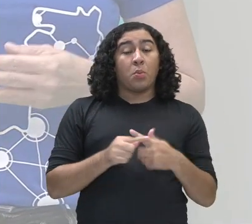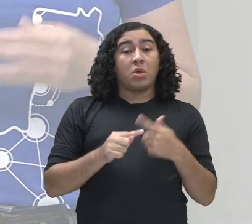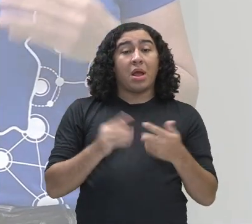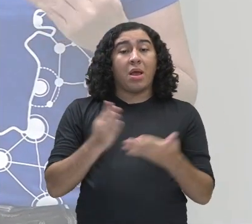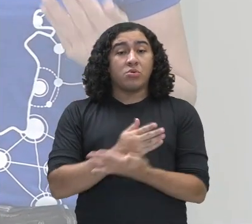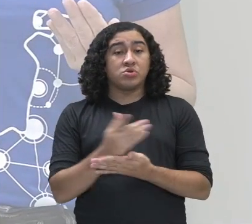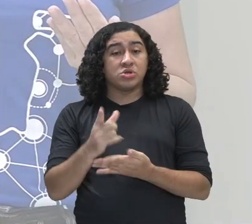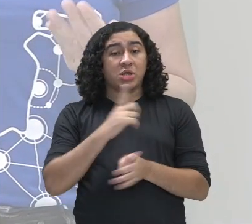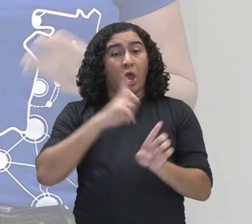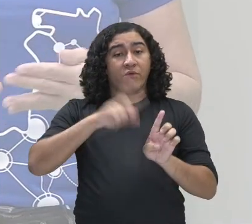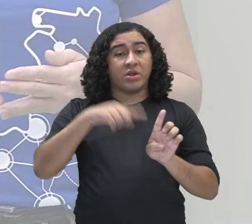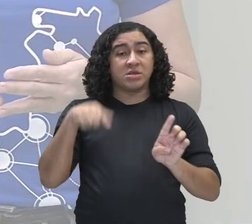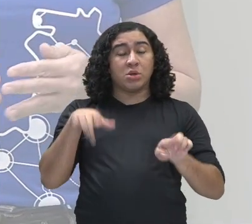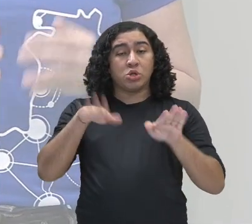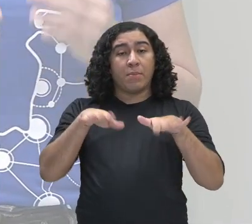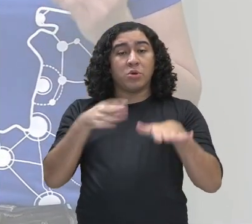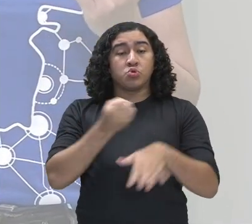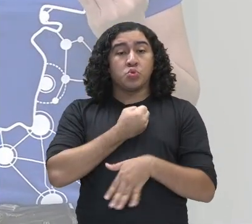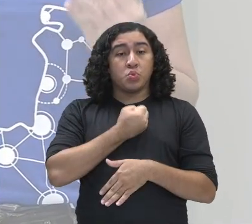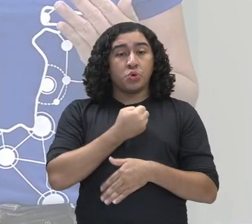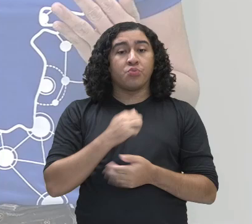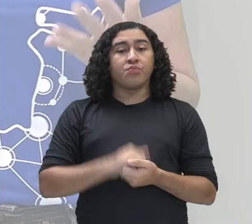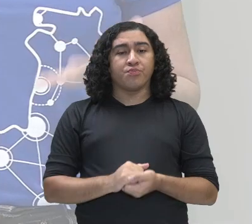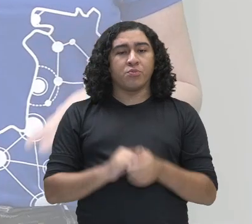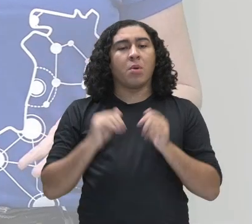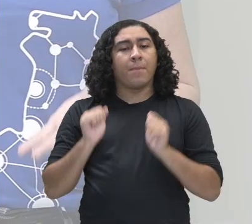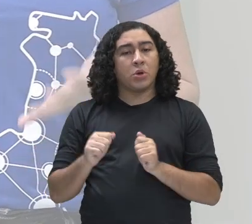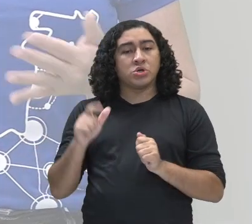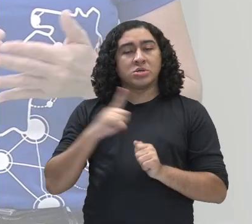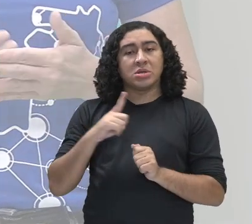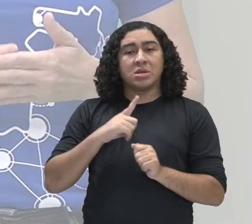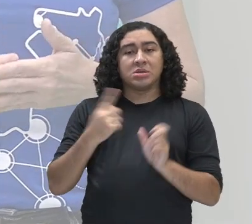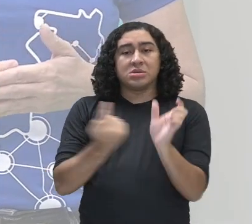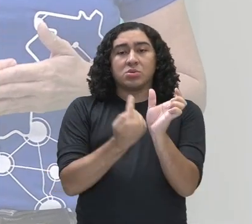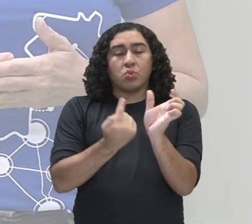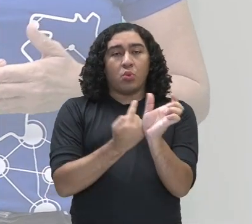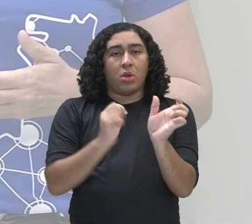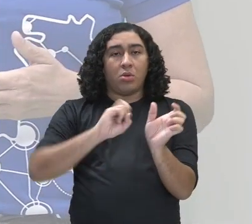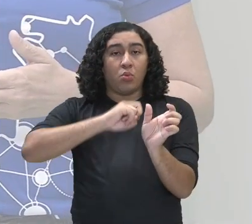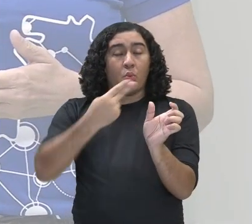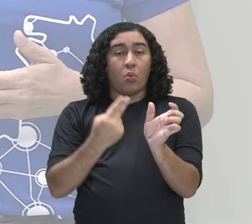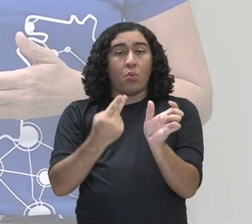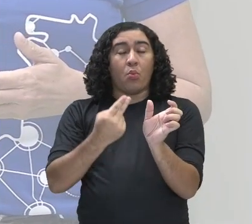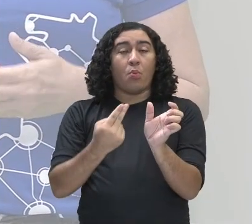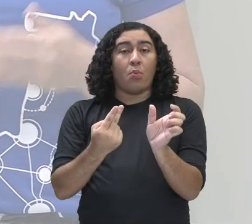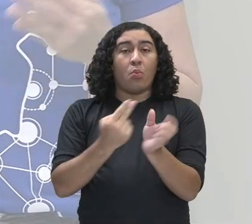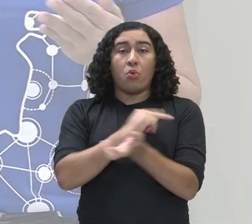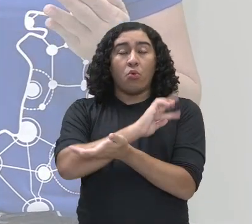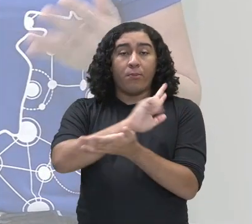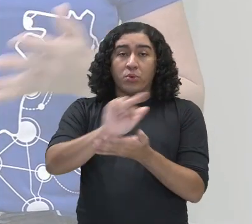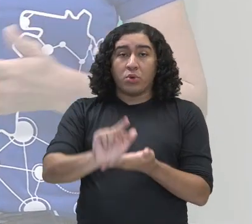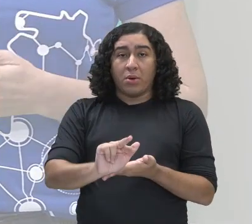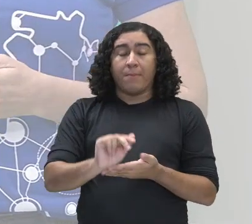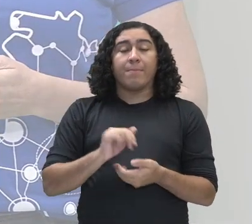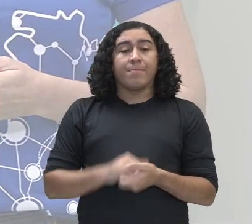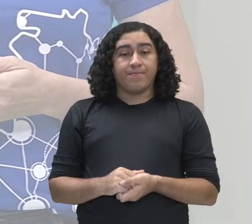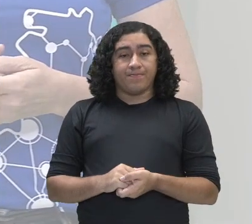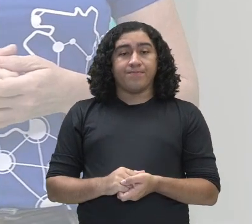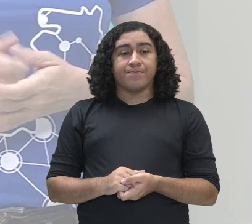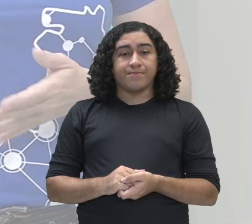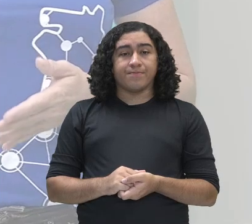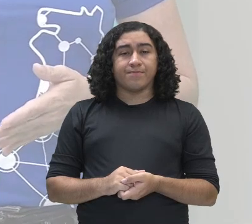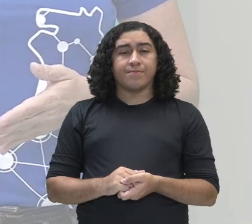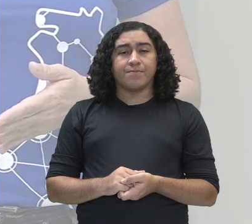variam em relação ao número, ou seja, podem ser singulares ou plurais. O que mais que nós temos sobre